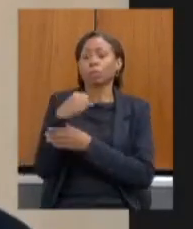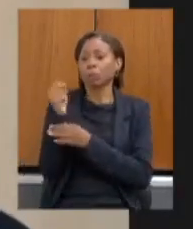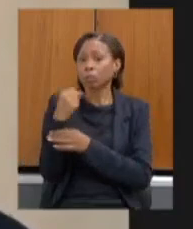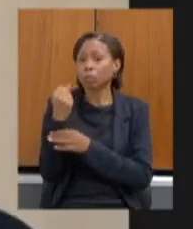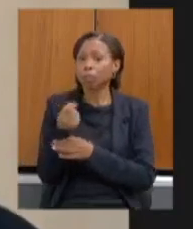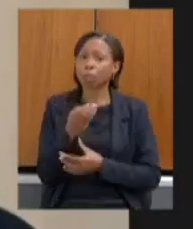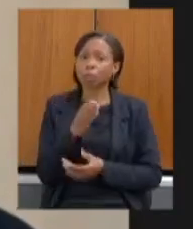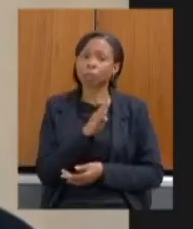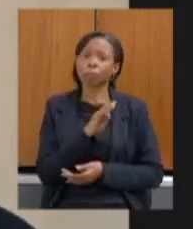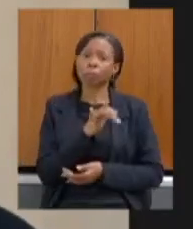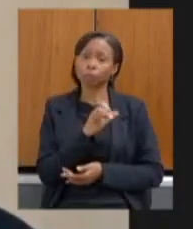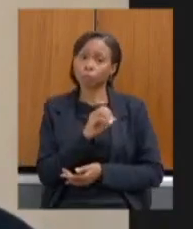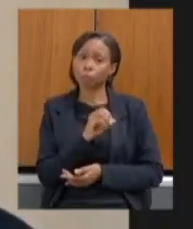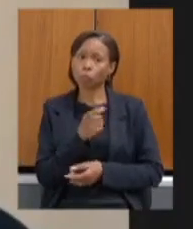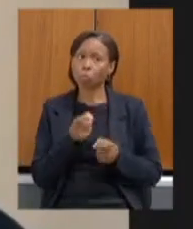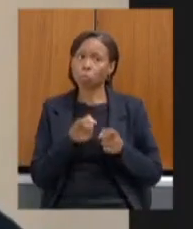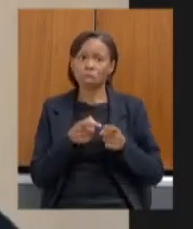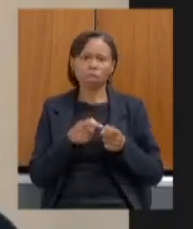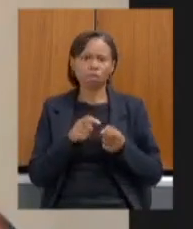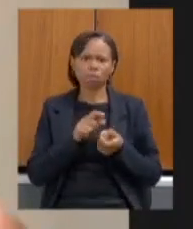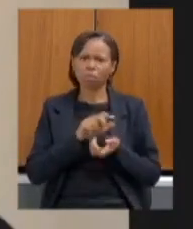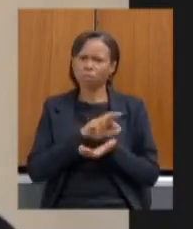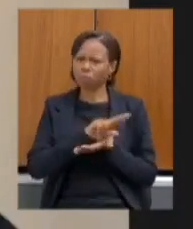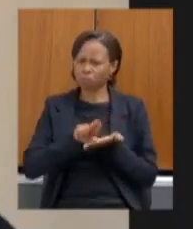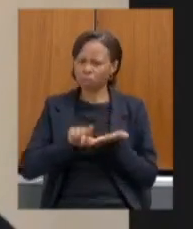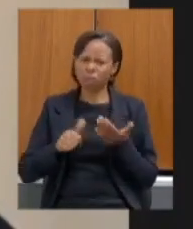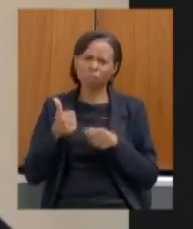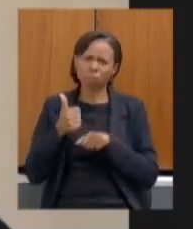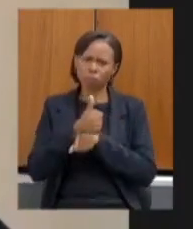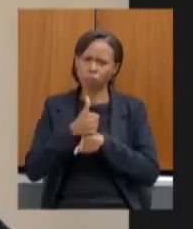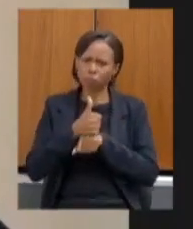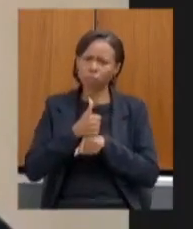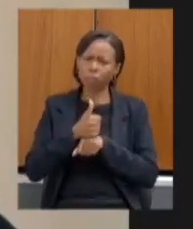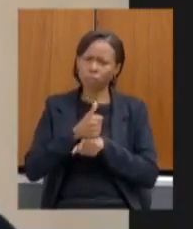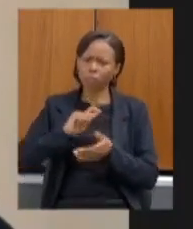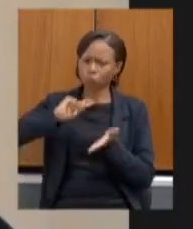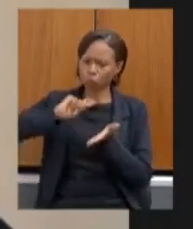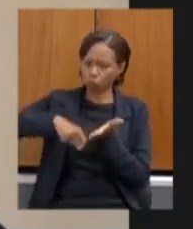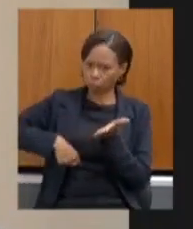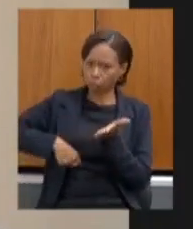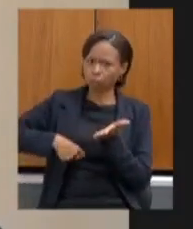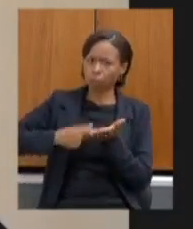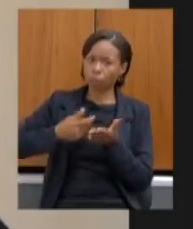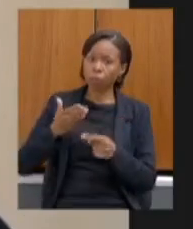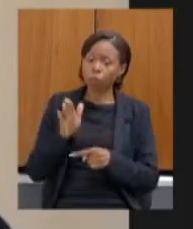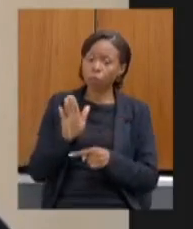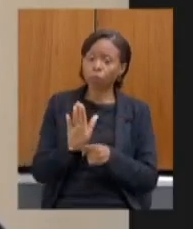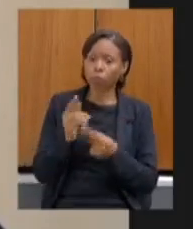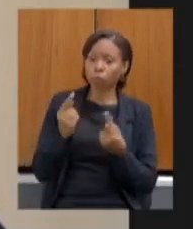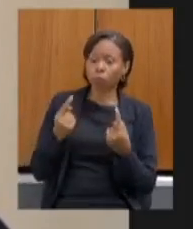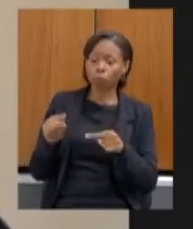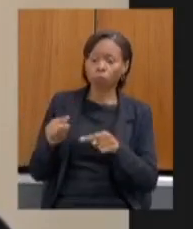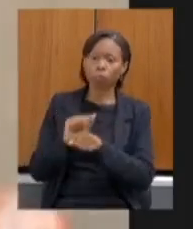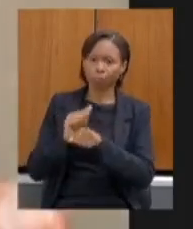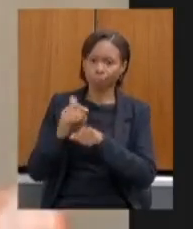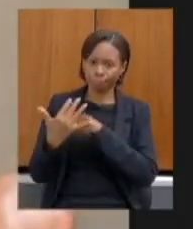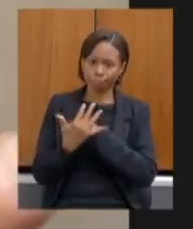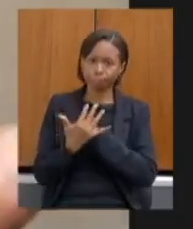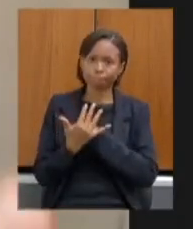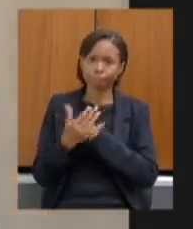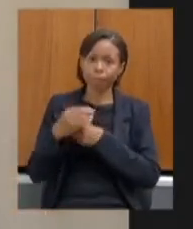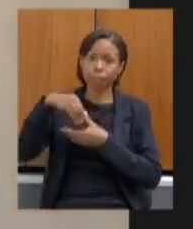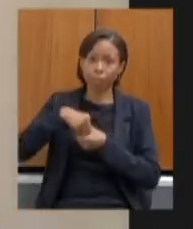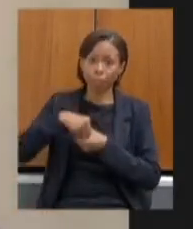biomédicos, enfim, são este pessoal que atua na linha de frente da Covid, dentro dos